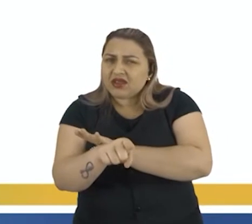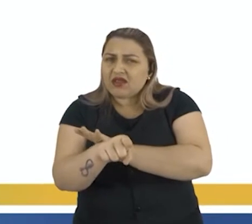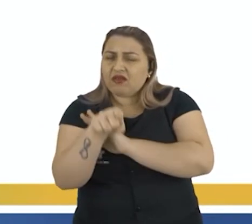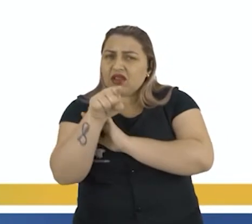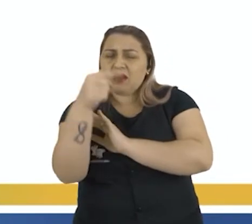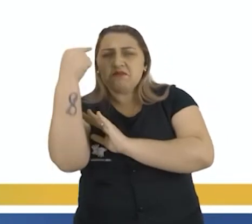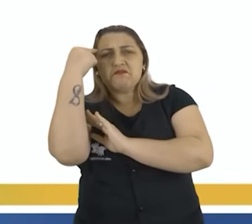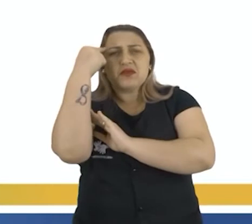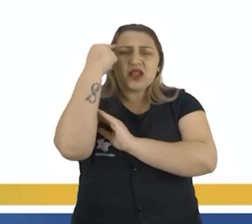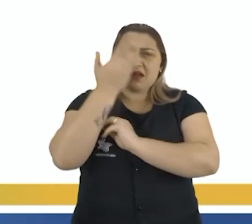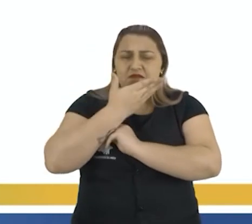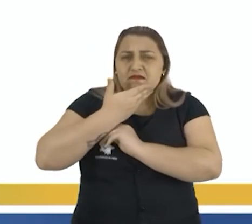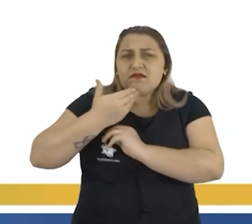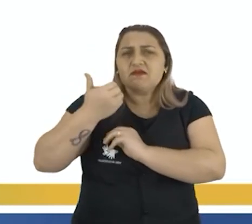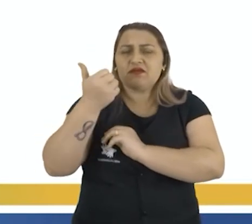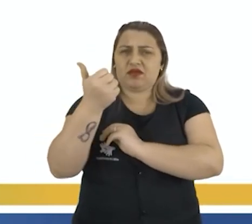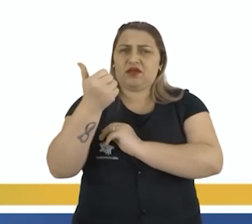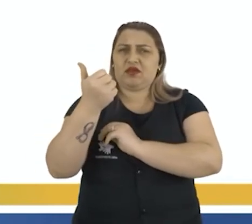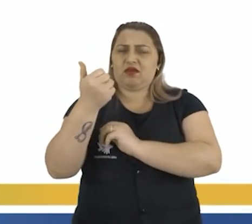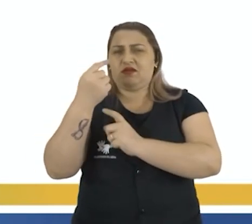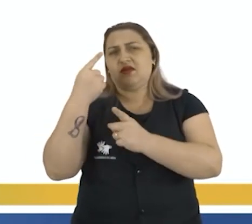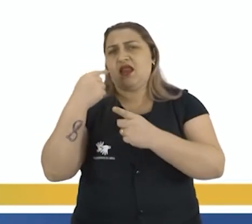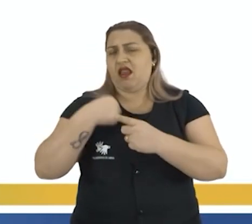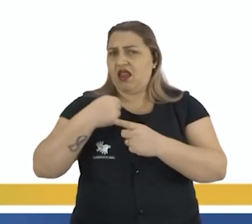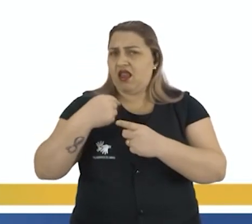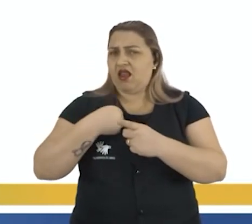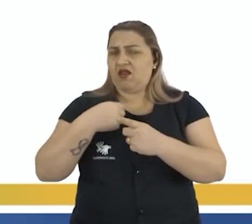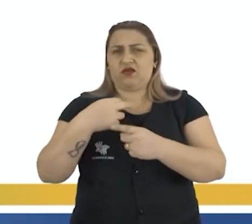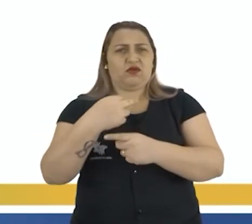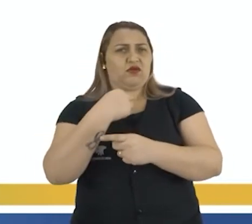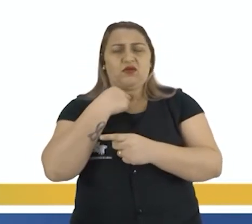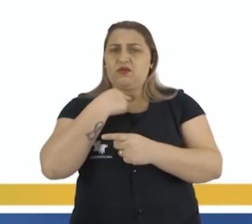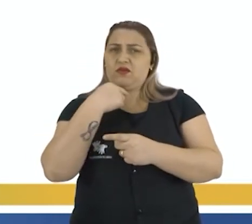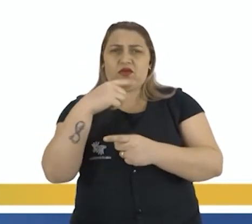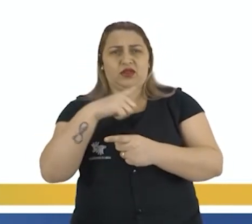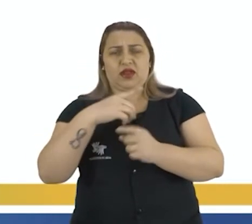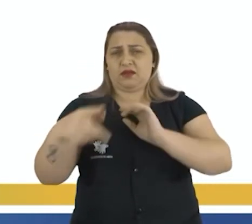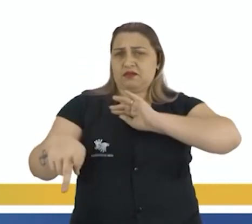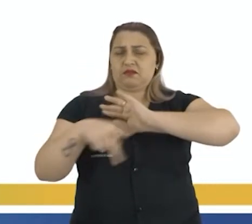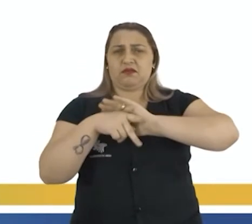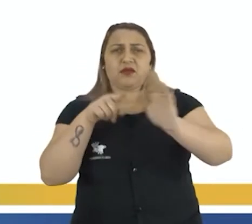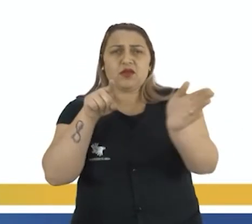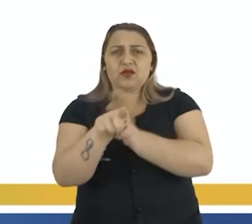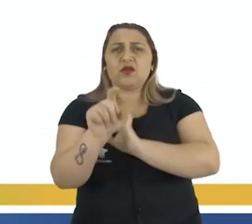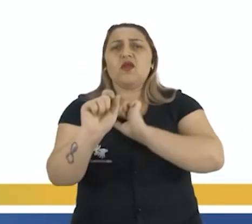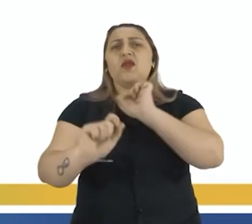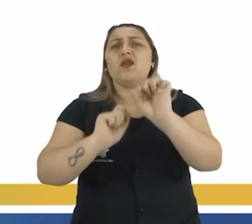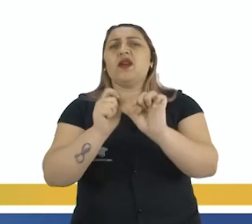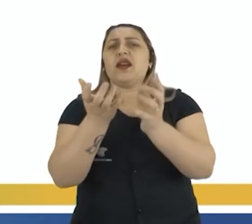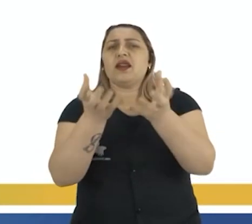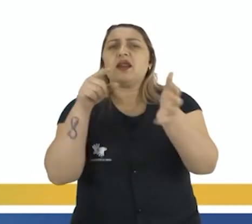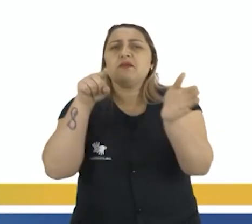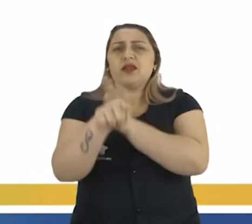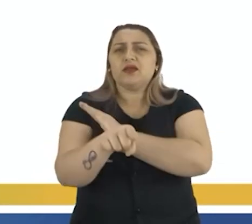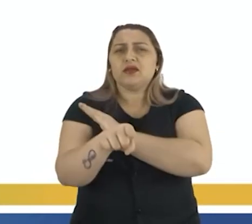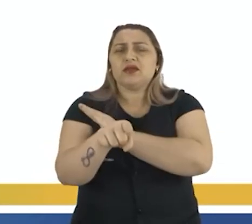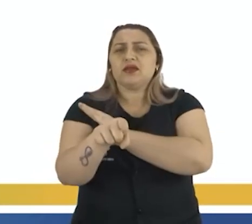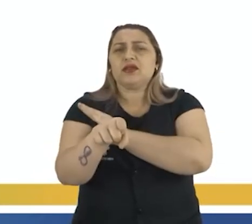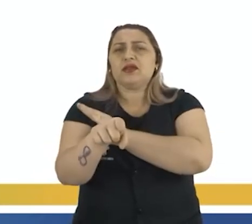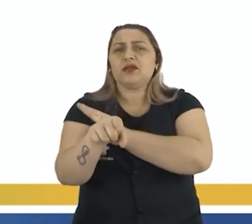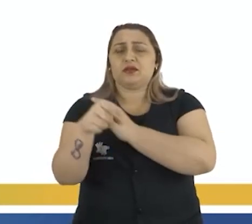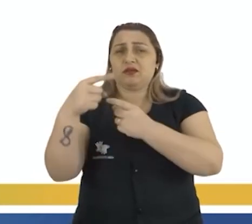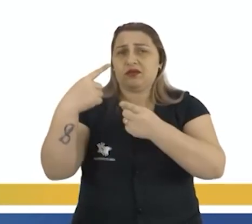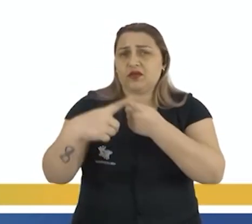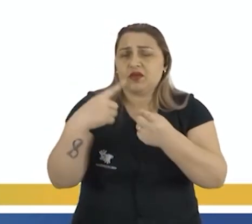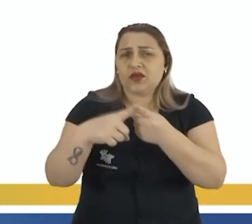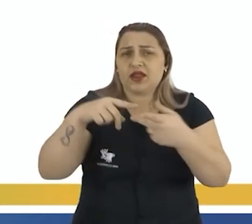Você pensa que é melhor, hein? Por acaso eu não posso ter as minhas perguntas? O que você quer perguntar, Suzanita? Por